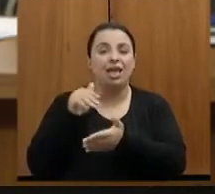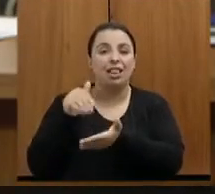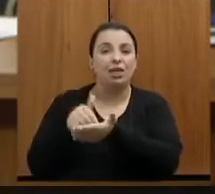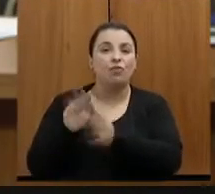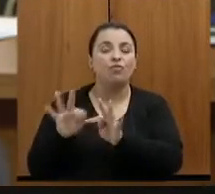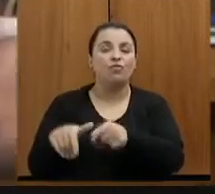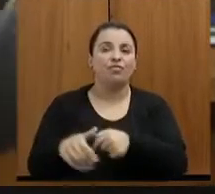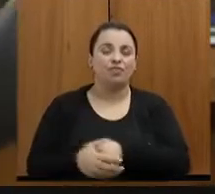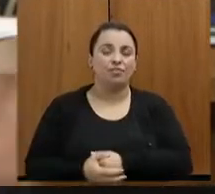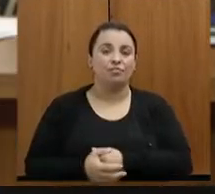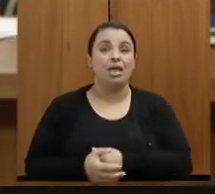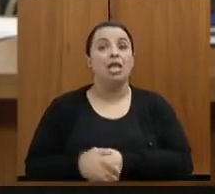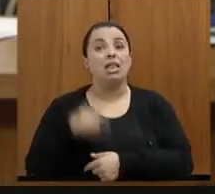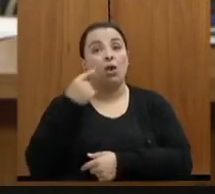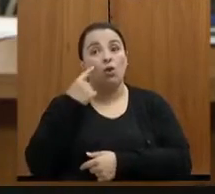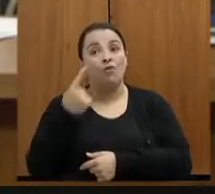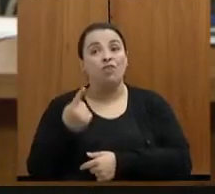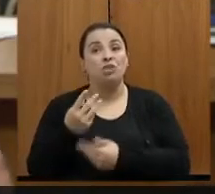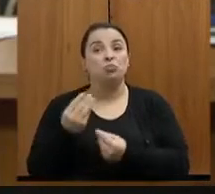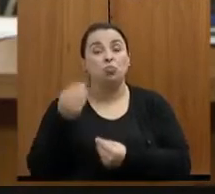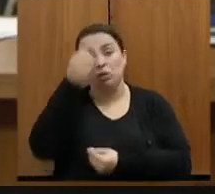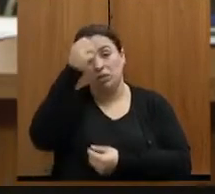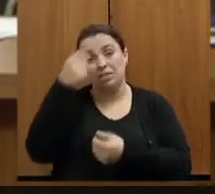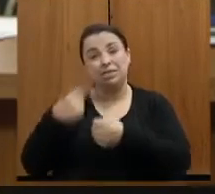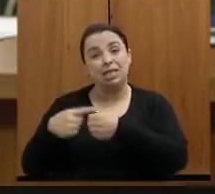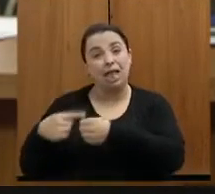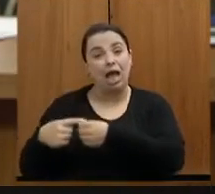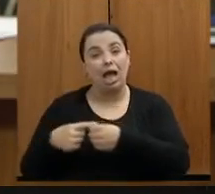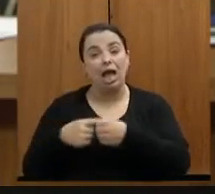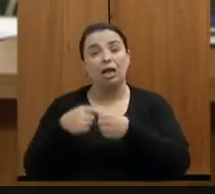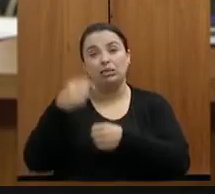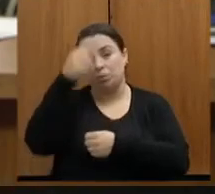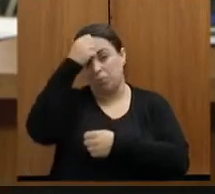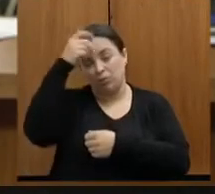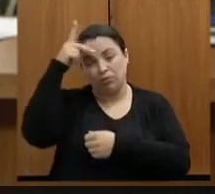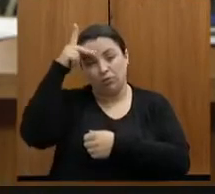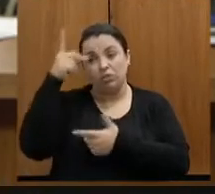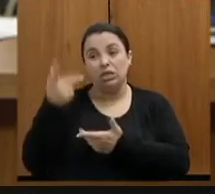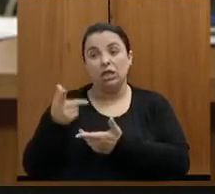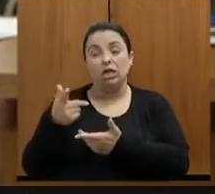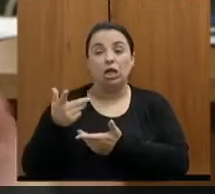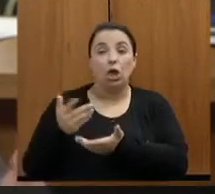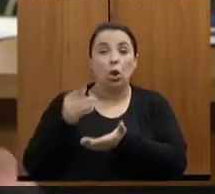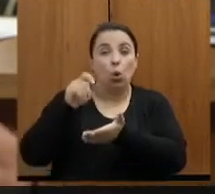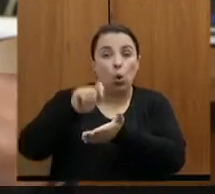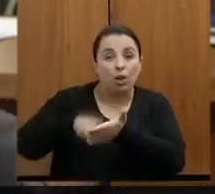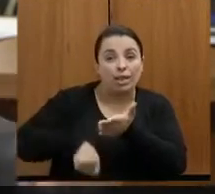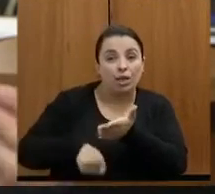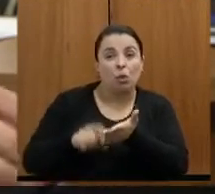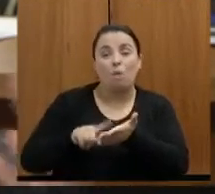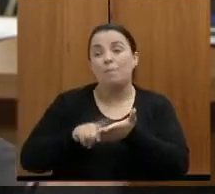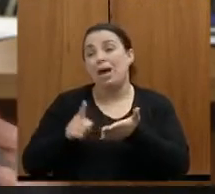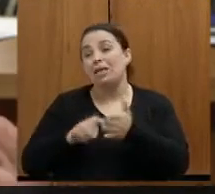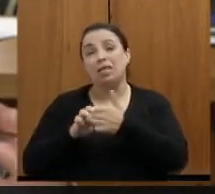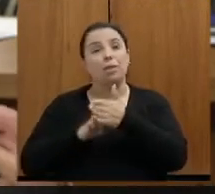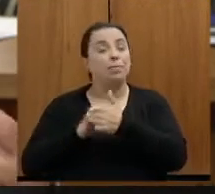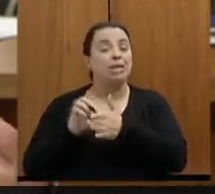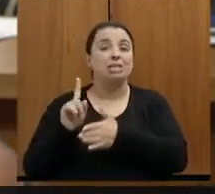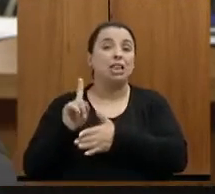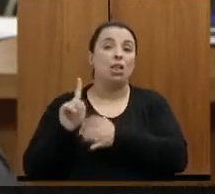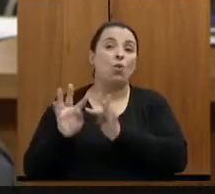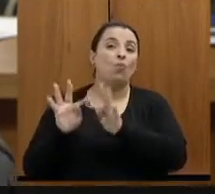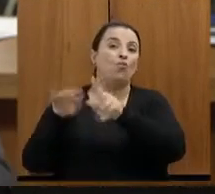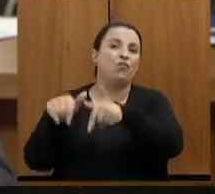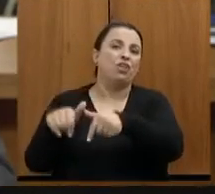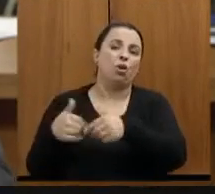contratado ou tiveram contratado, mas que a empresa algumas vezes não finalizou o processo e a gente vê que é um jogo duplo,